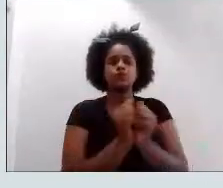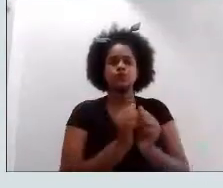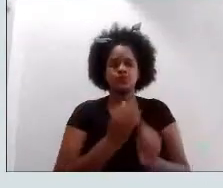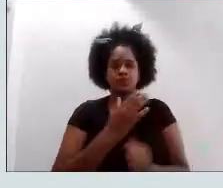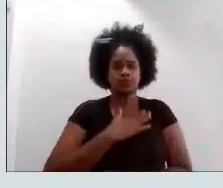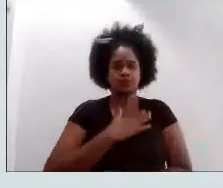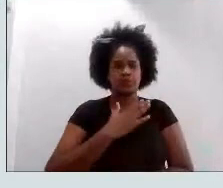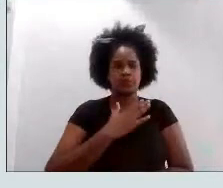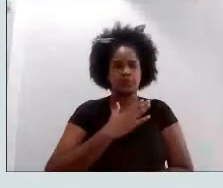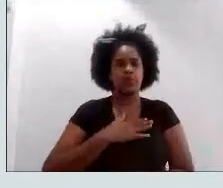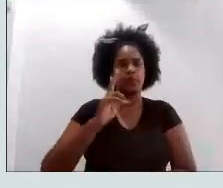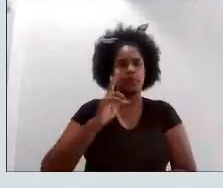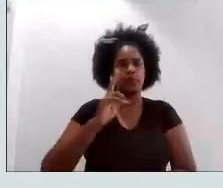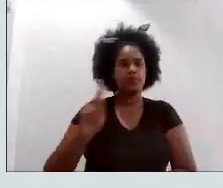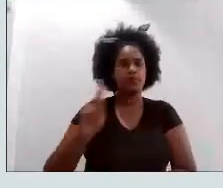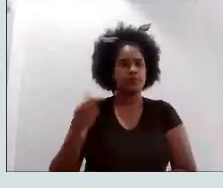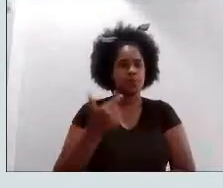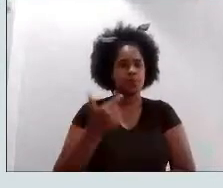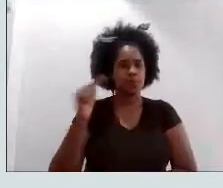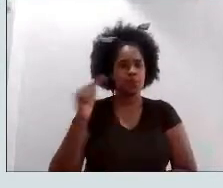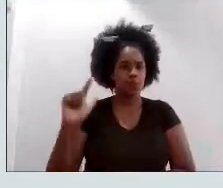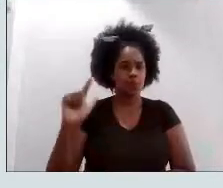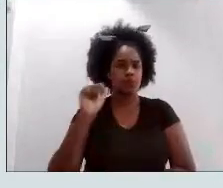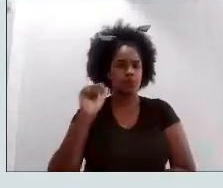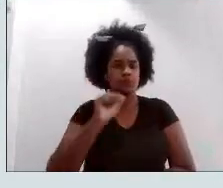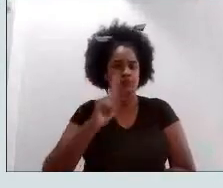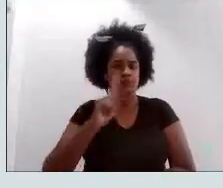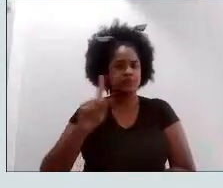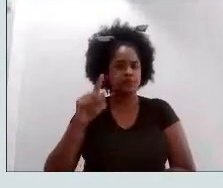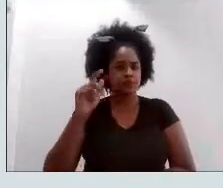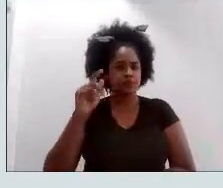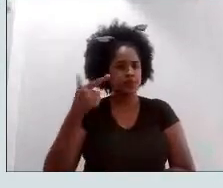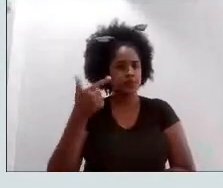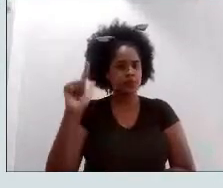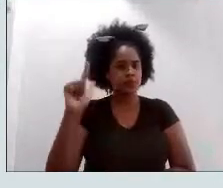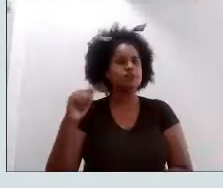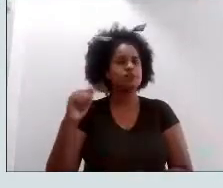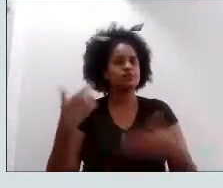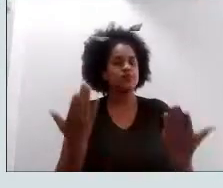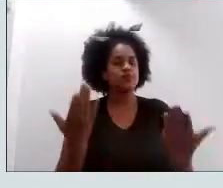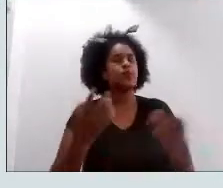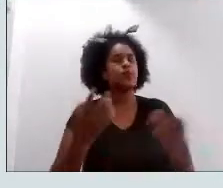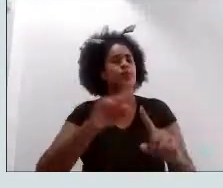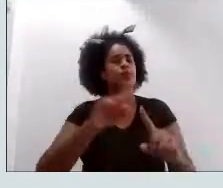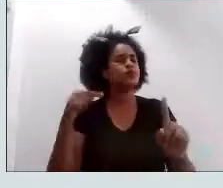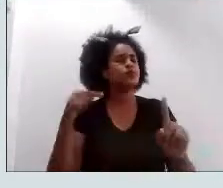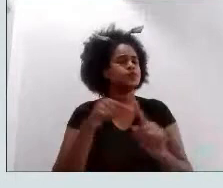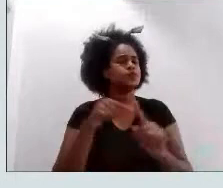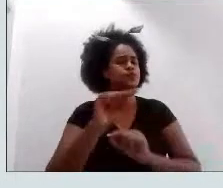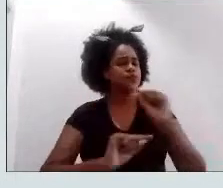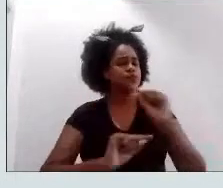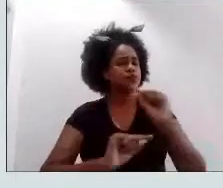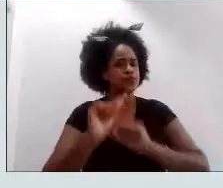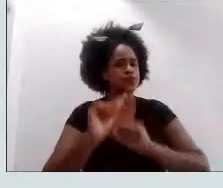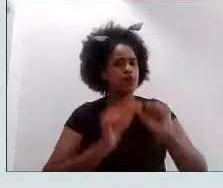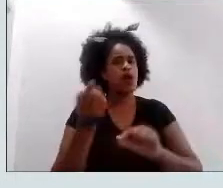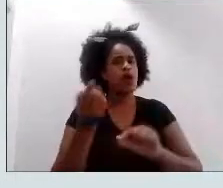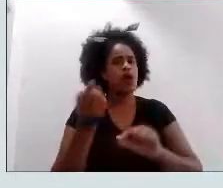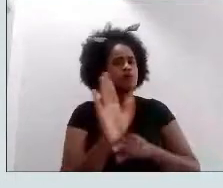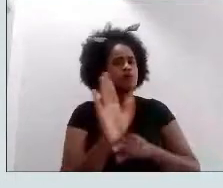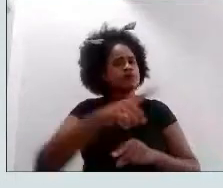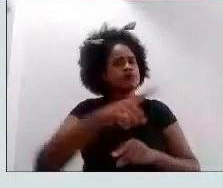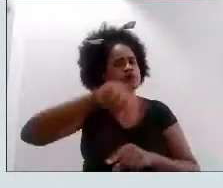que a gente possa ter, nos nossos encontros, ajudar vocês, né, nessa reflexão sobre os principais temas